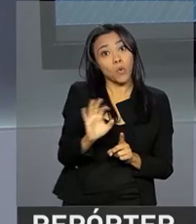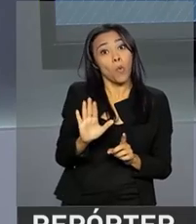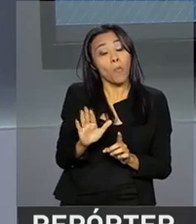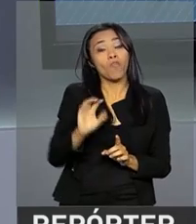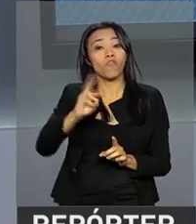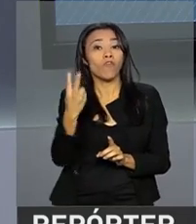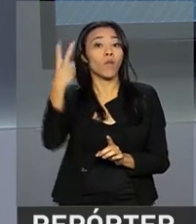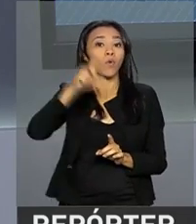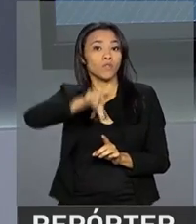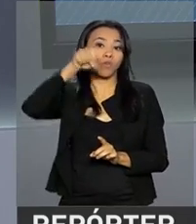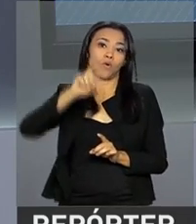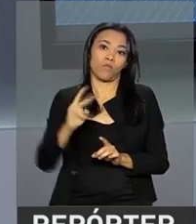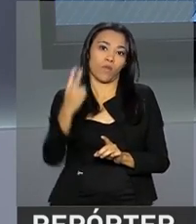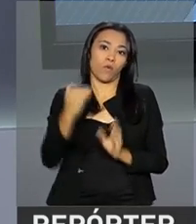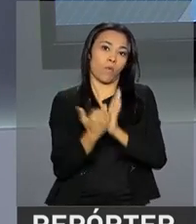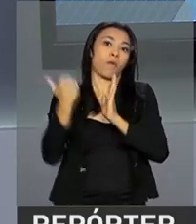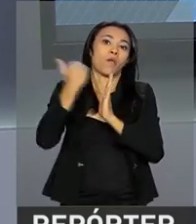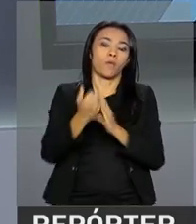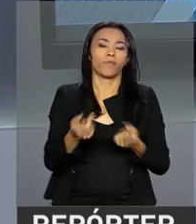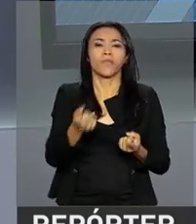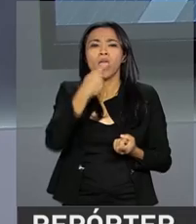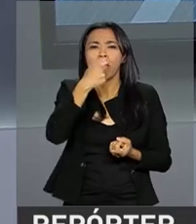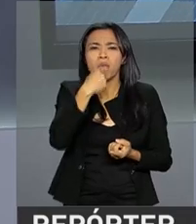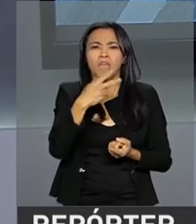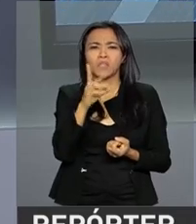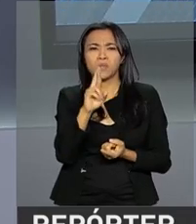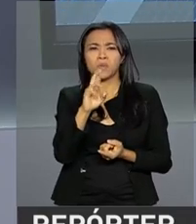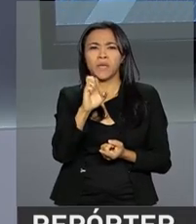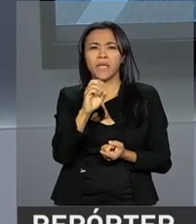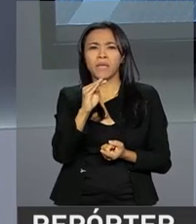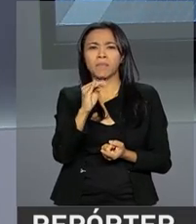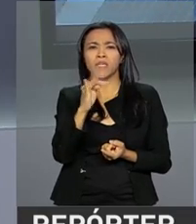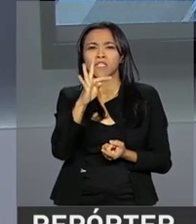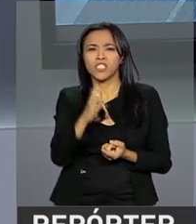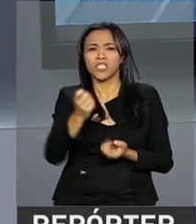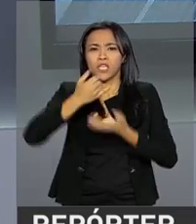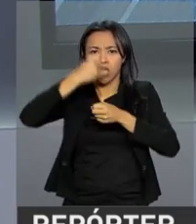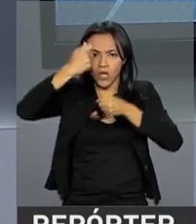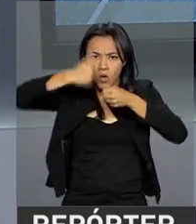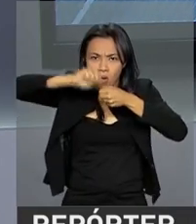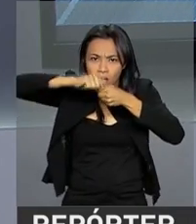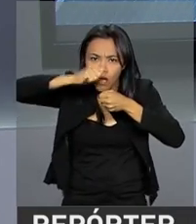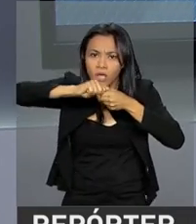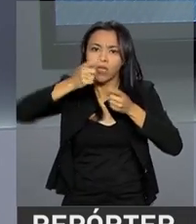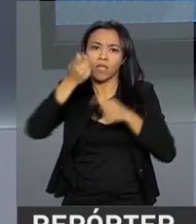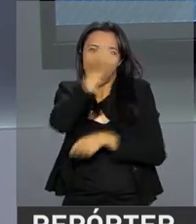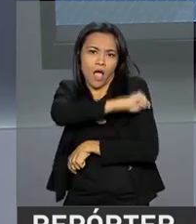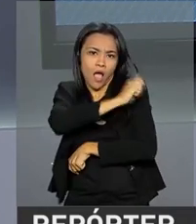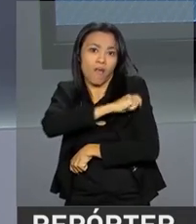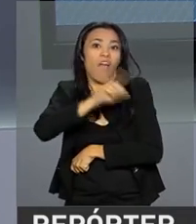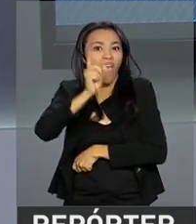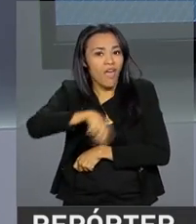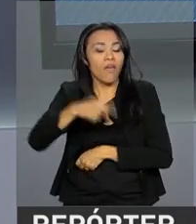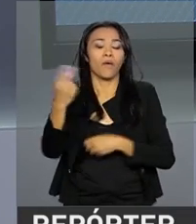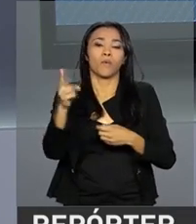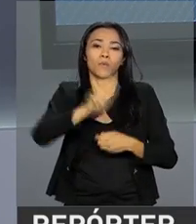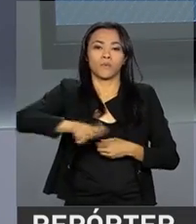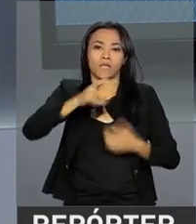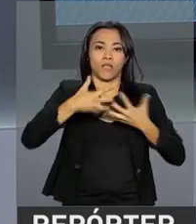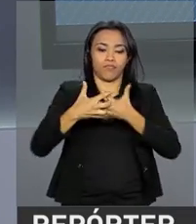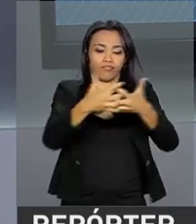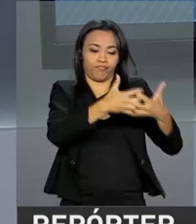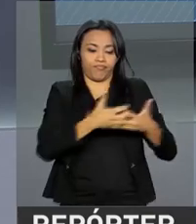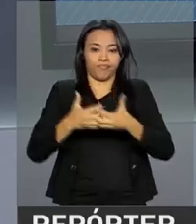rebite cocaína álcool substâncias perigosas usadas por alguns caminhoneiros especialmente aqueles que